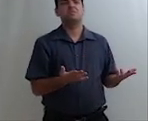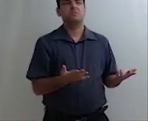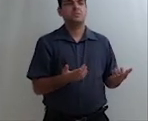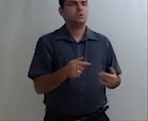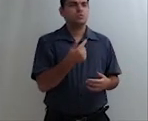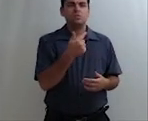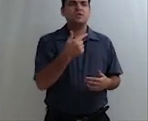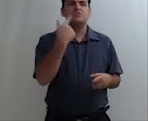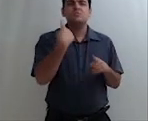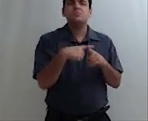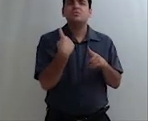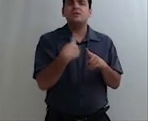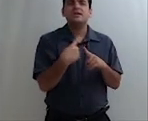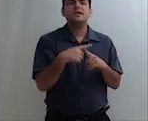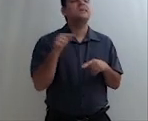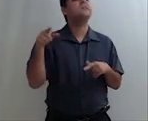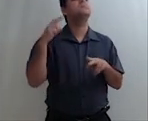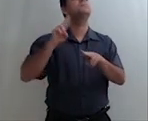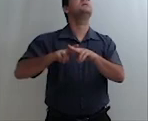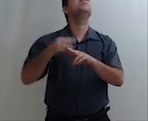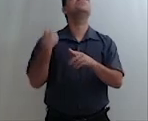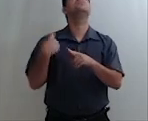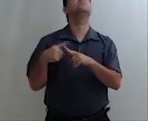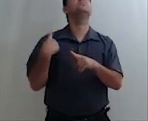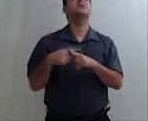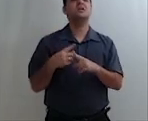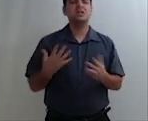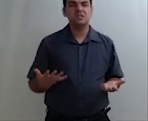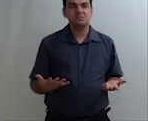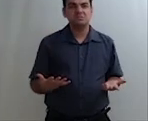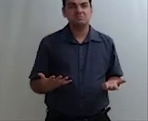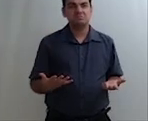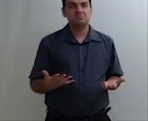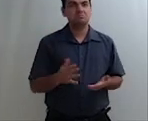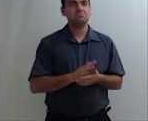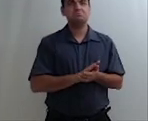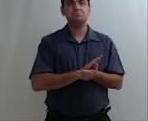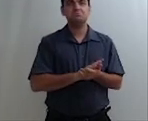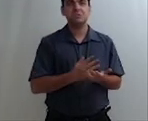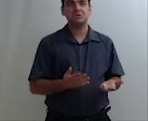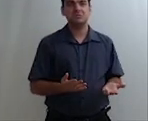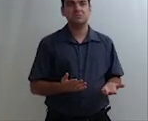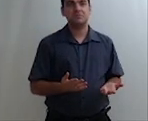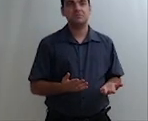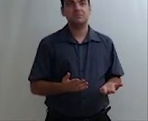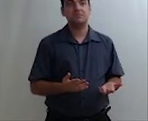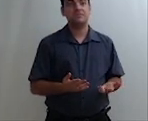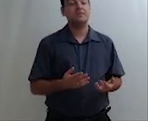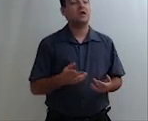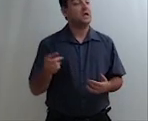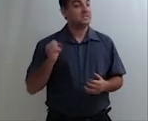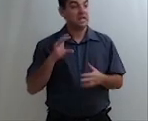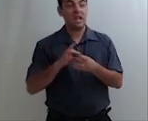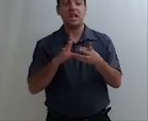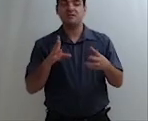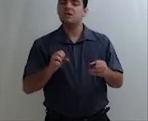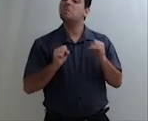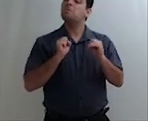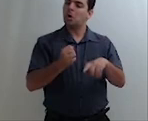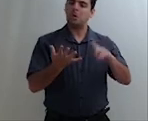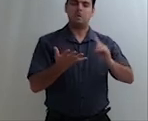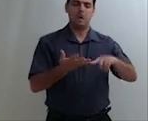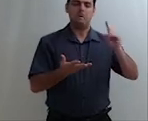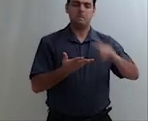altos né qualquer tipo de demonstração que o acusado Voltaria a delinquir considerando que